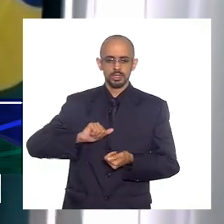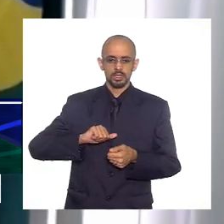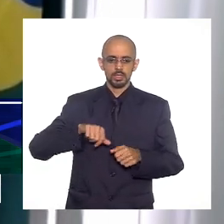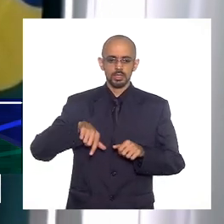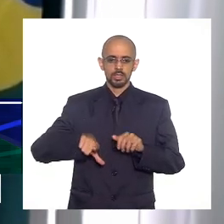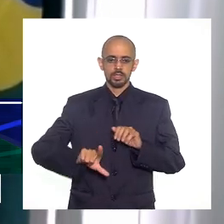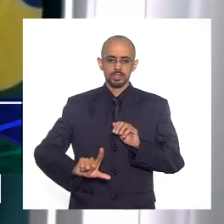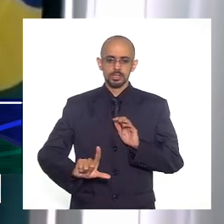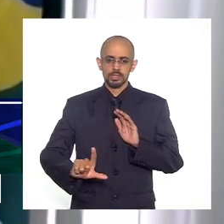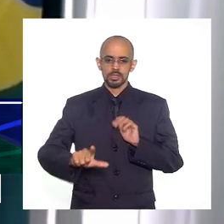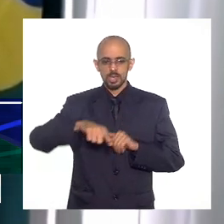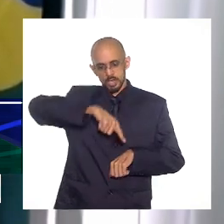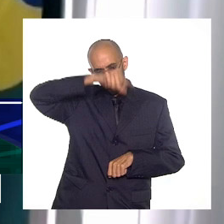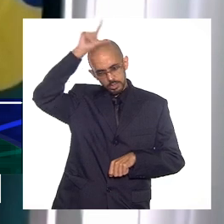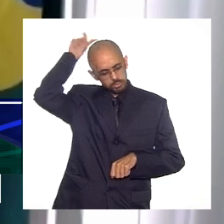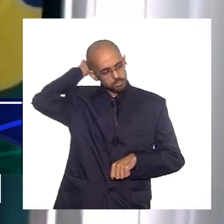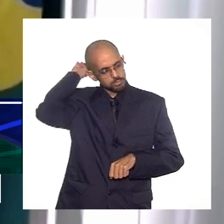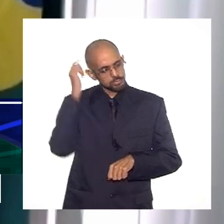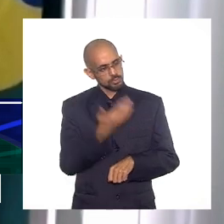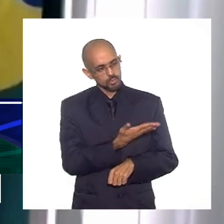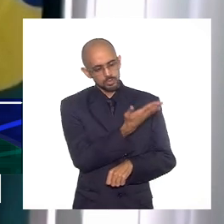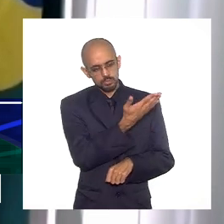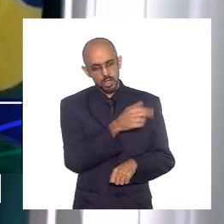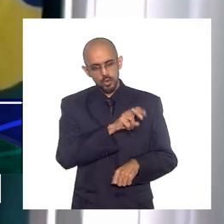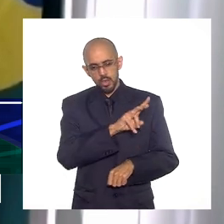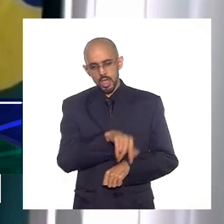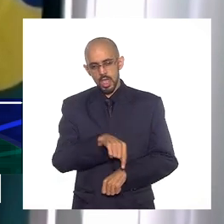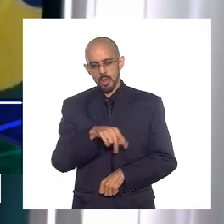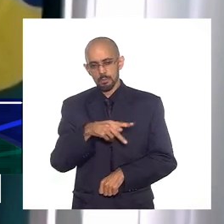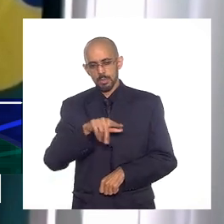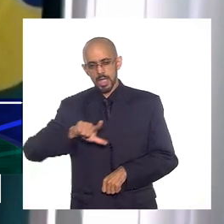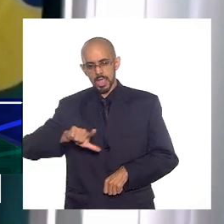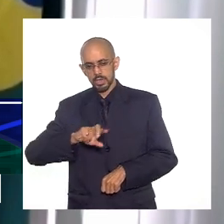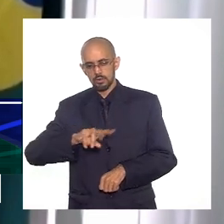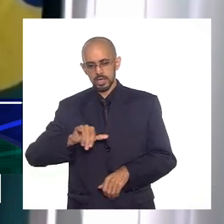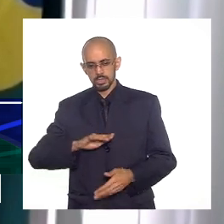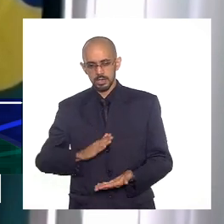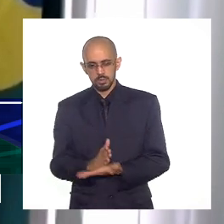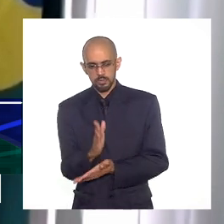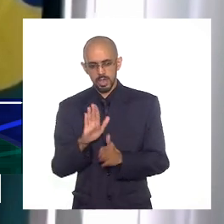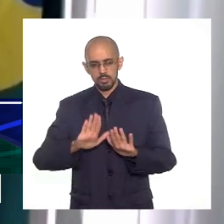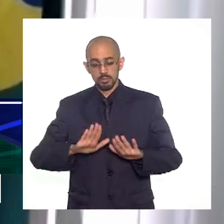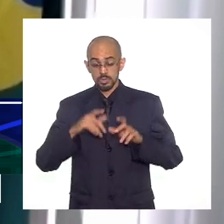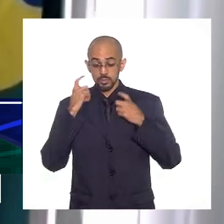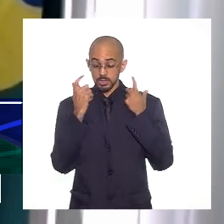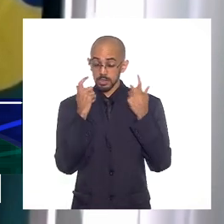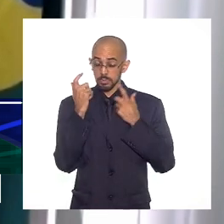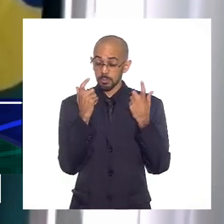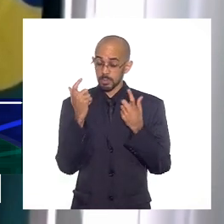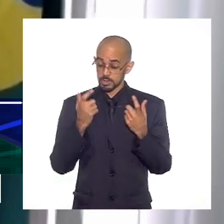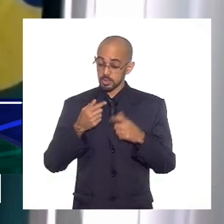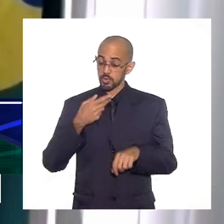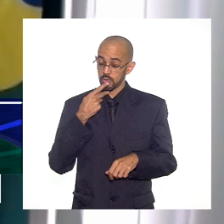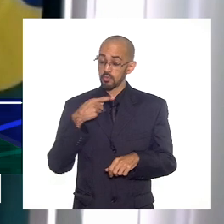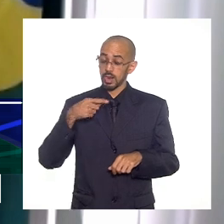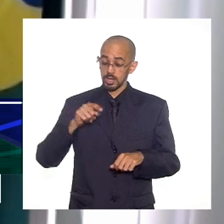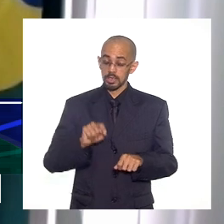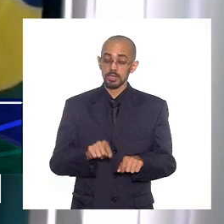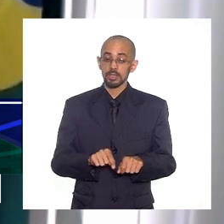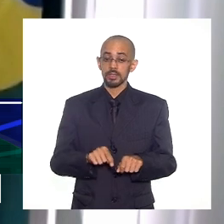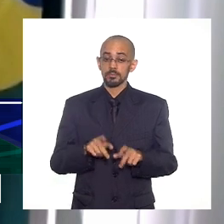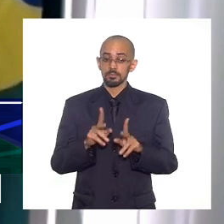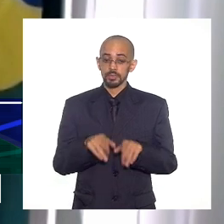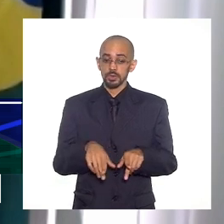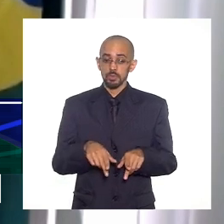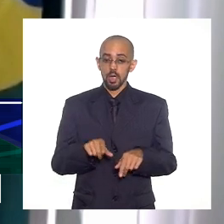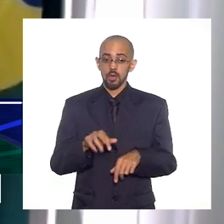à lei federal. É um projeto que vai ser aprovado, merece ser aprovado, mas ficam essas preocupações que eu aqui ressaltei, como o próprio Luiz Paulo fez,